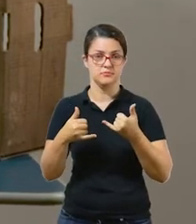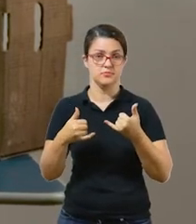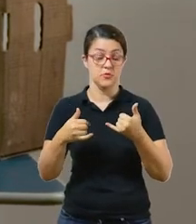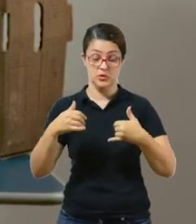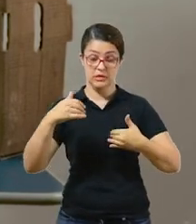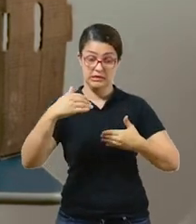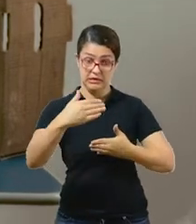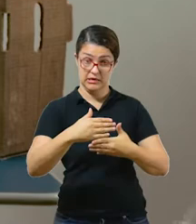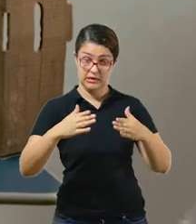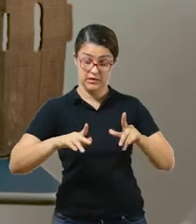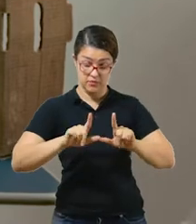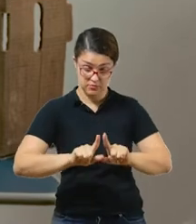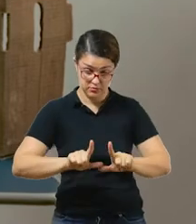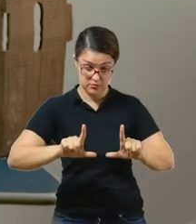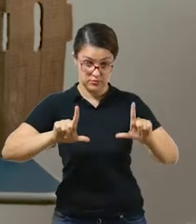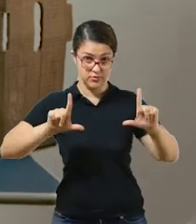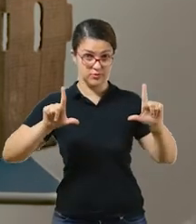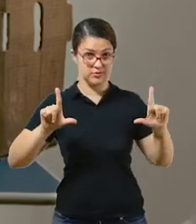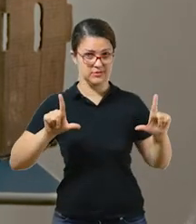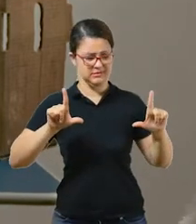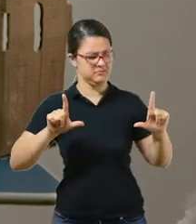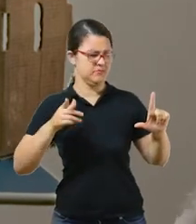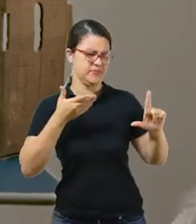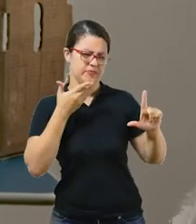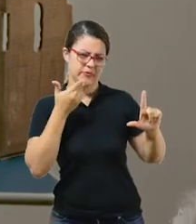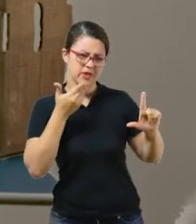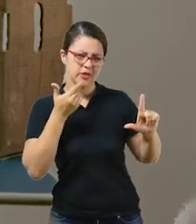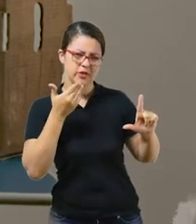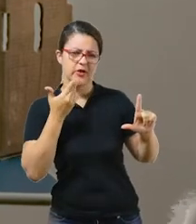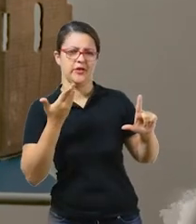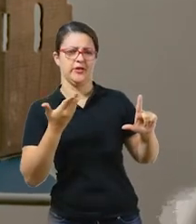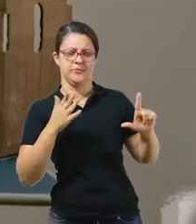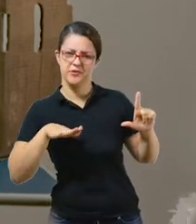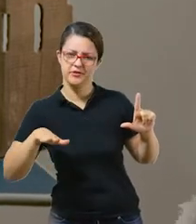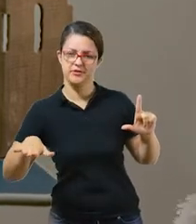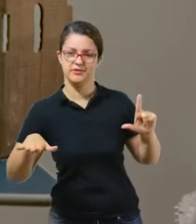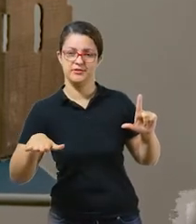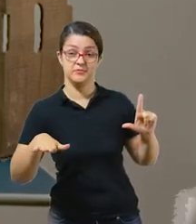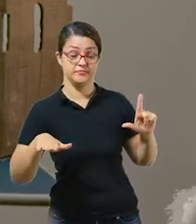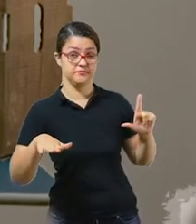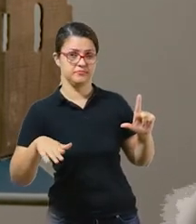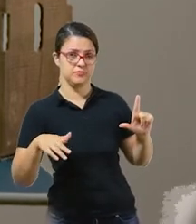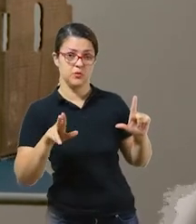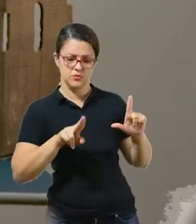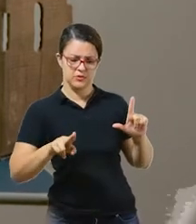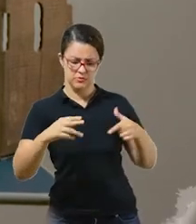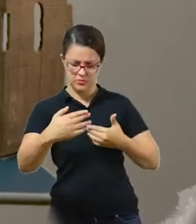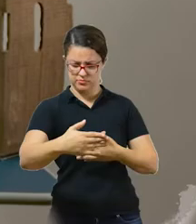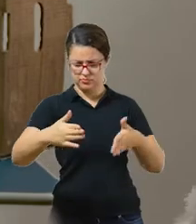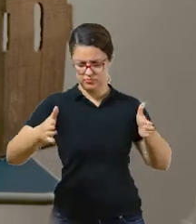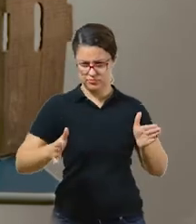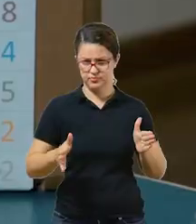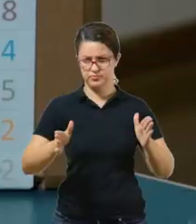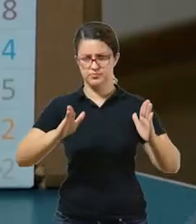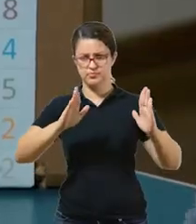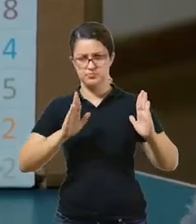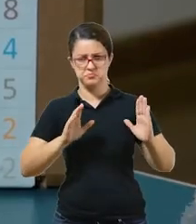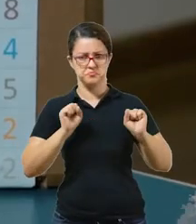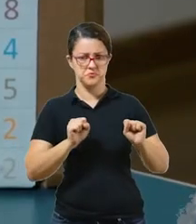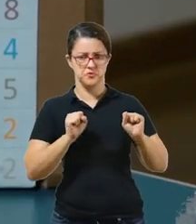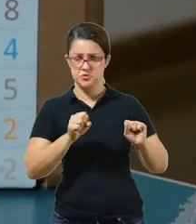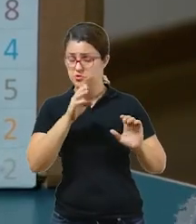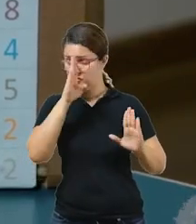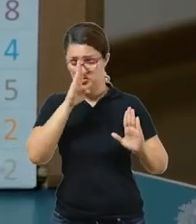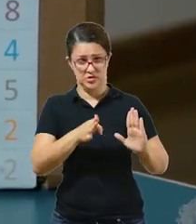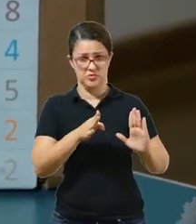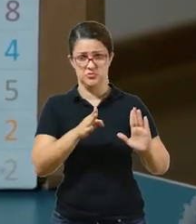ampliou, como tudo a gente amplia para ficar mais fácil para as crianças. Aqui é uma caixa de papelão, você pode fazer direto na